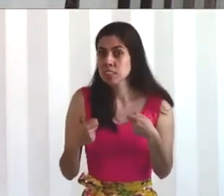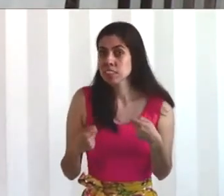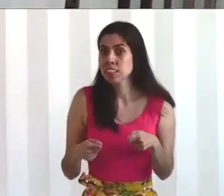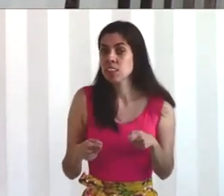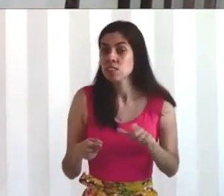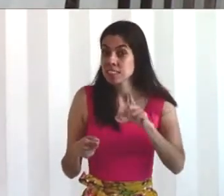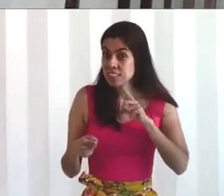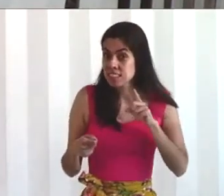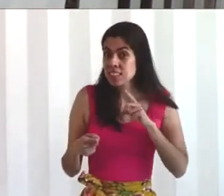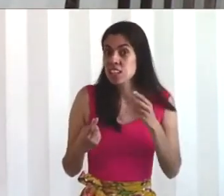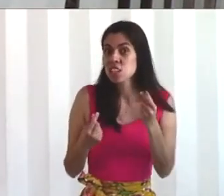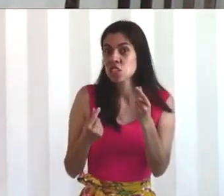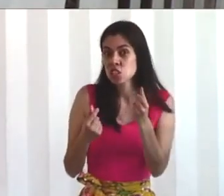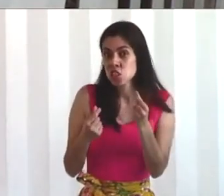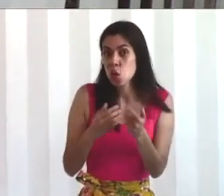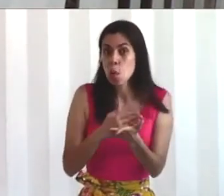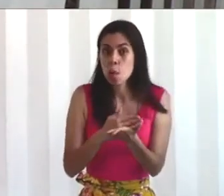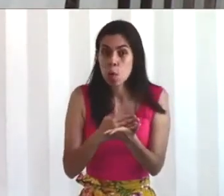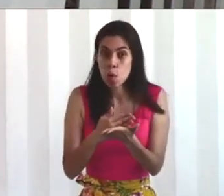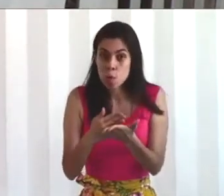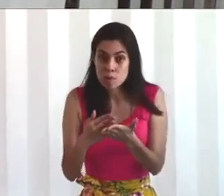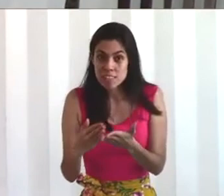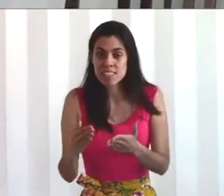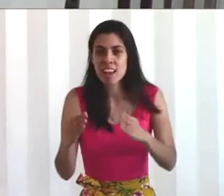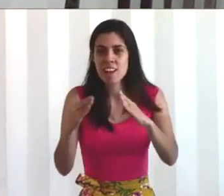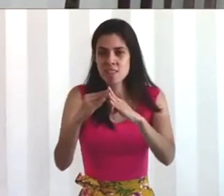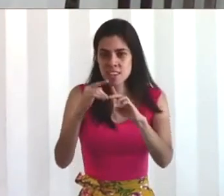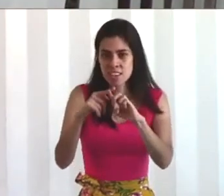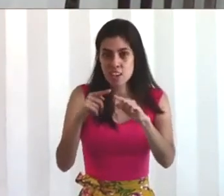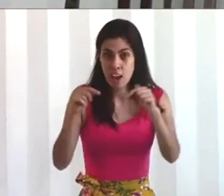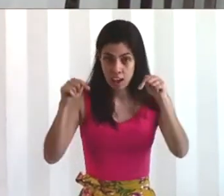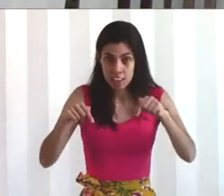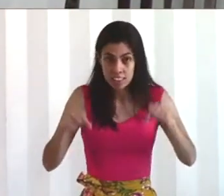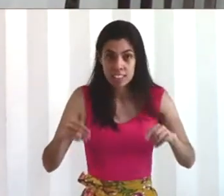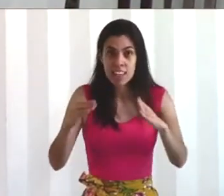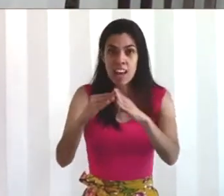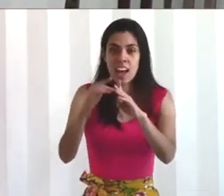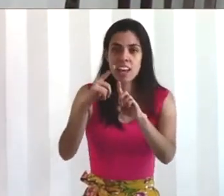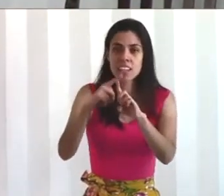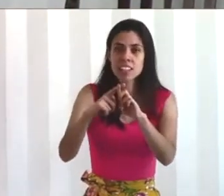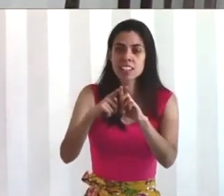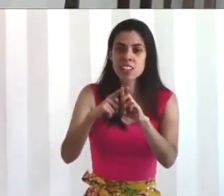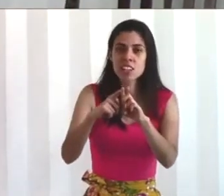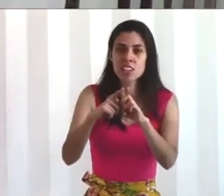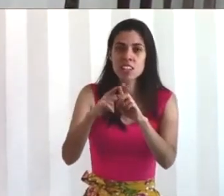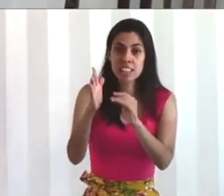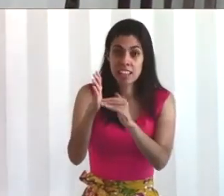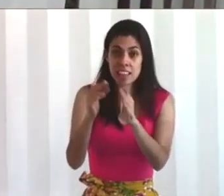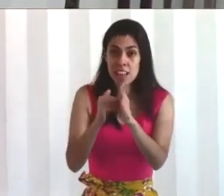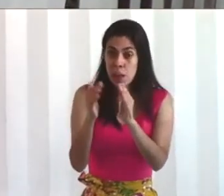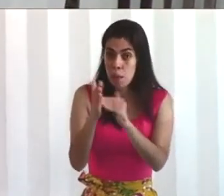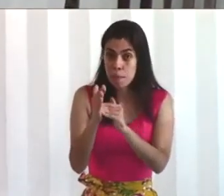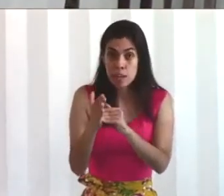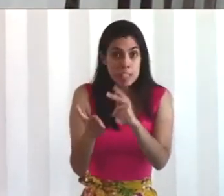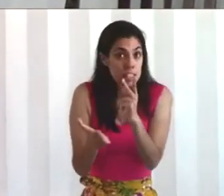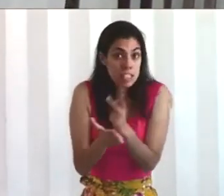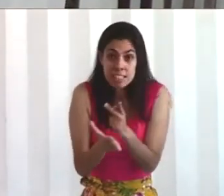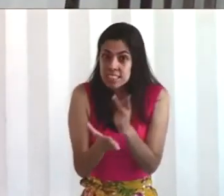plantação de igrejas. Essa igreja sempre foi uma igreja missionária. Ela não pode deixar para lá aquilo que